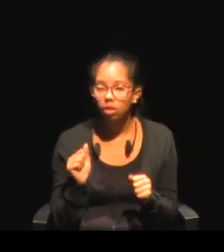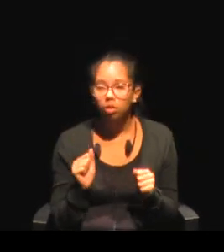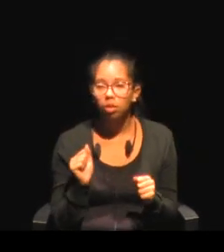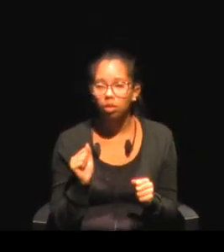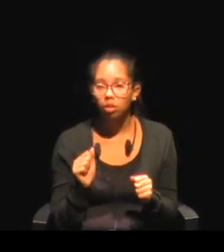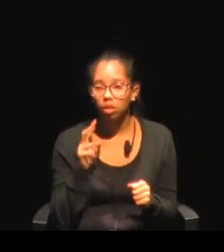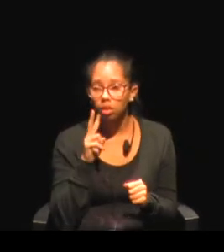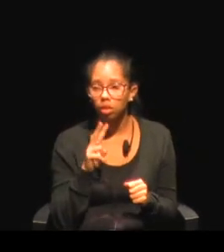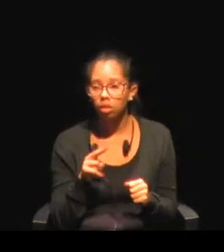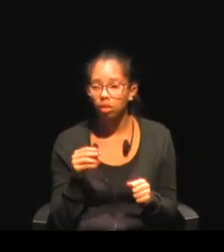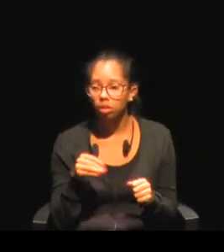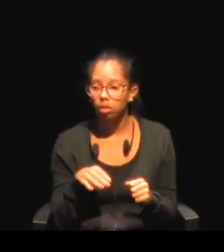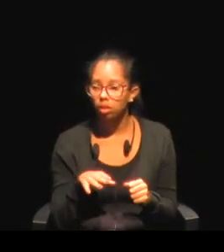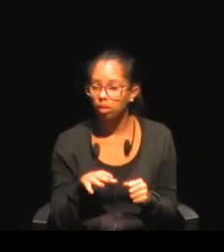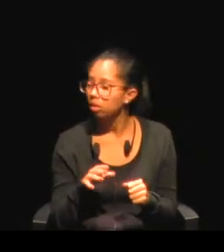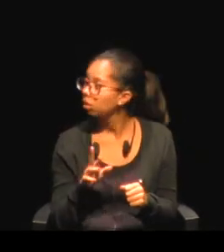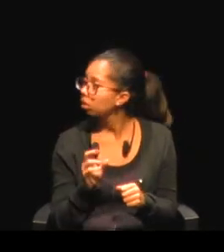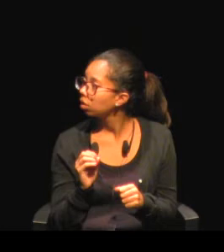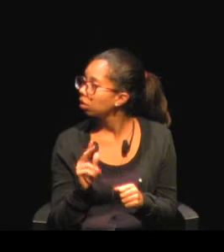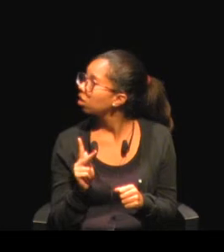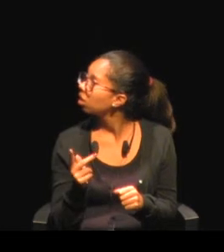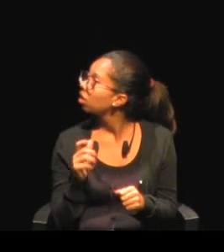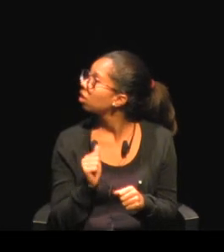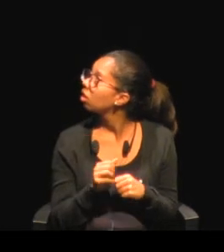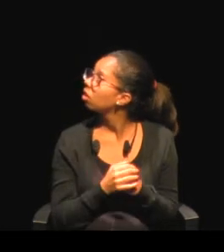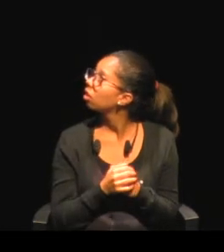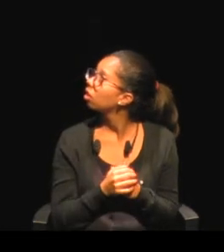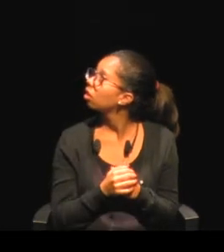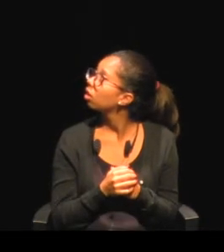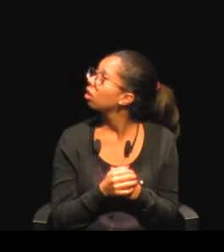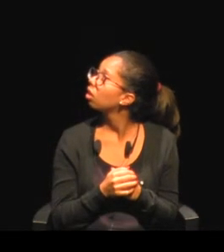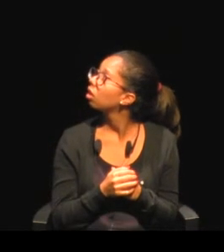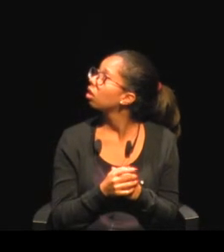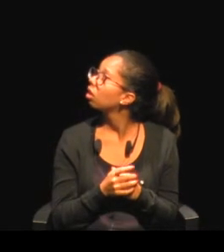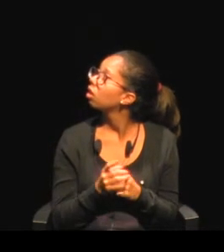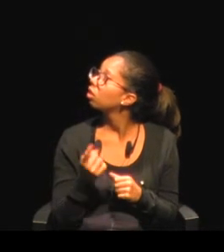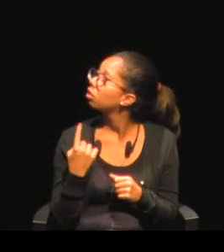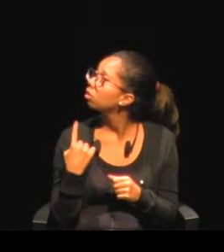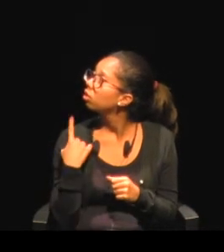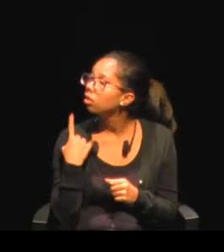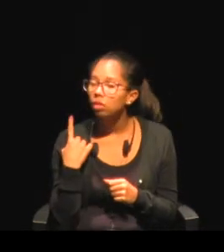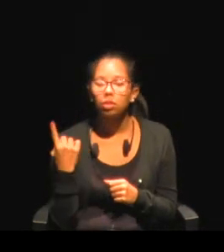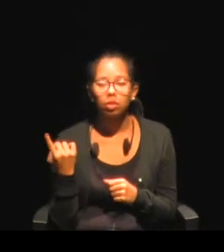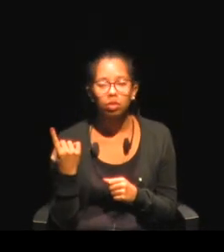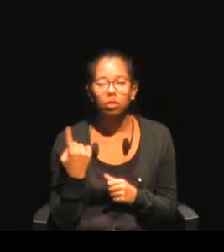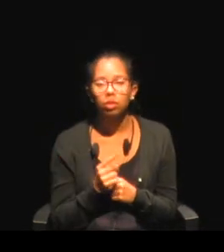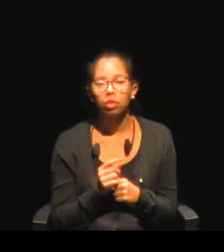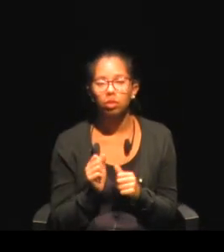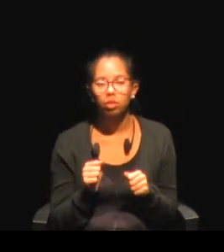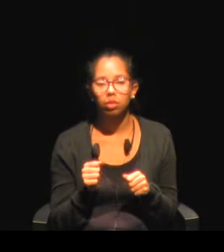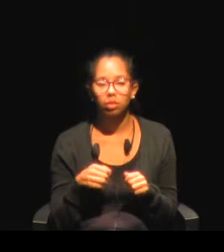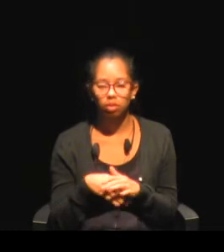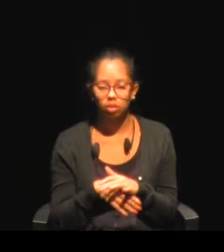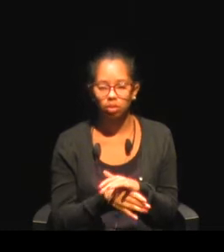ser o auditório escavado na rocha aí, que depois a realidade mostrou que é um pouco diferente. O acesso principal é